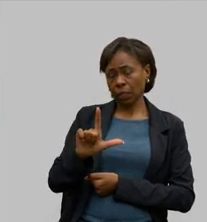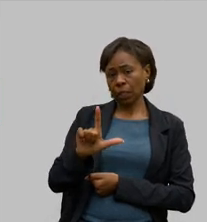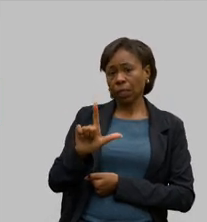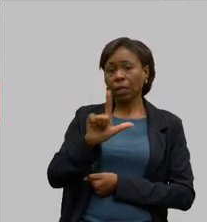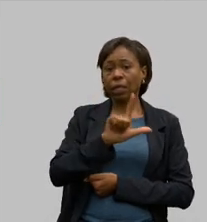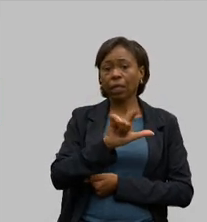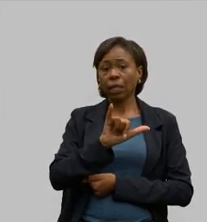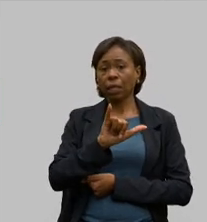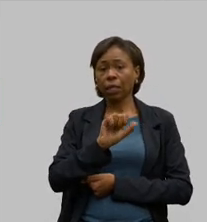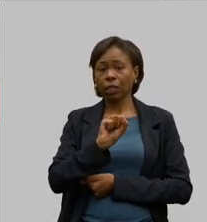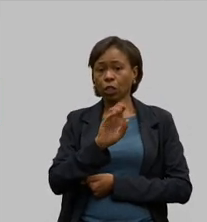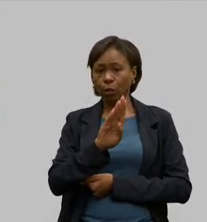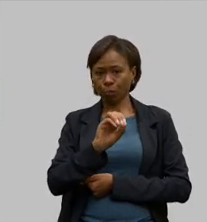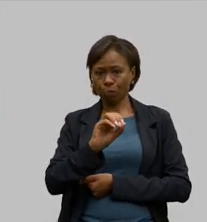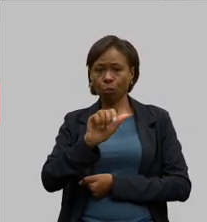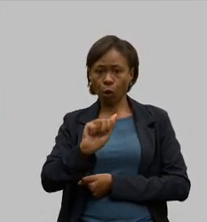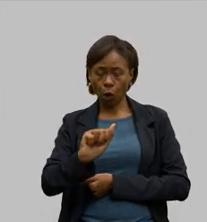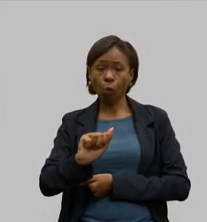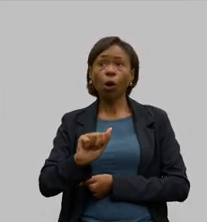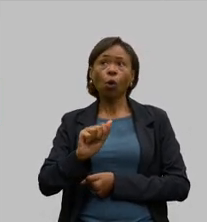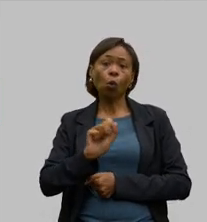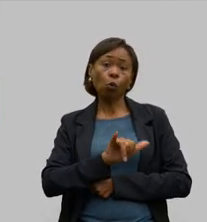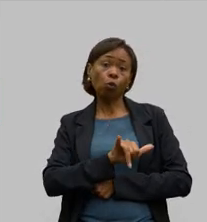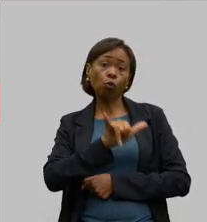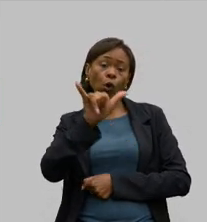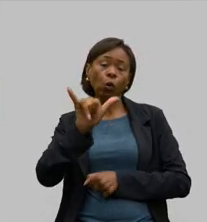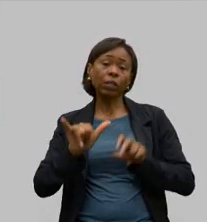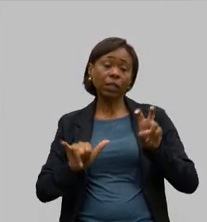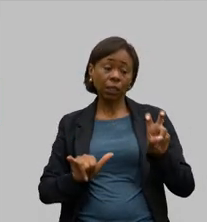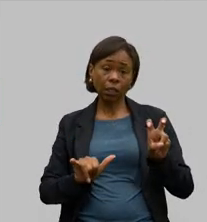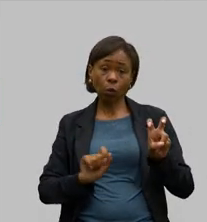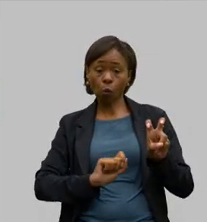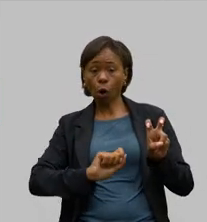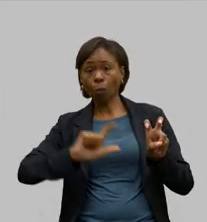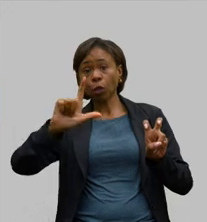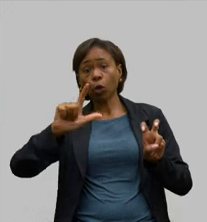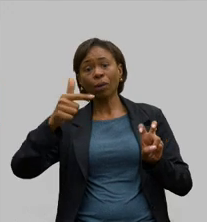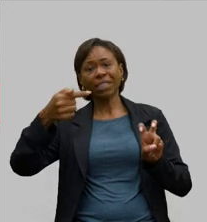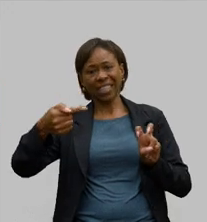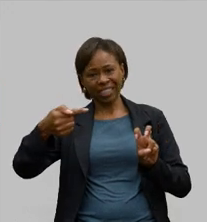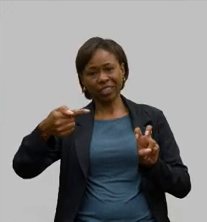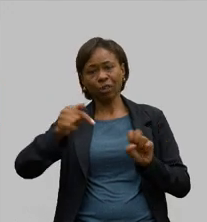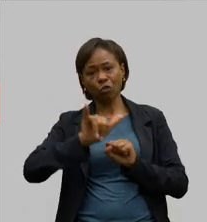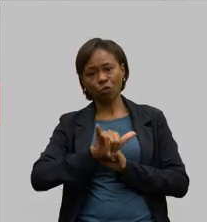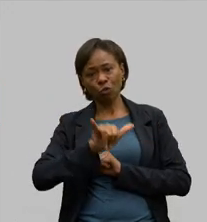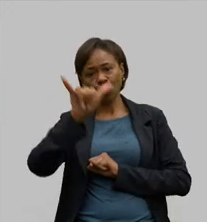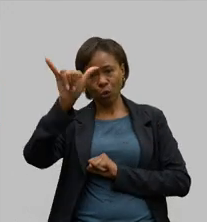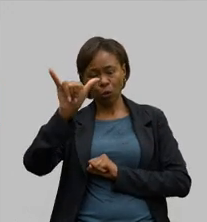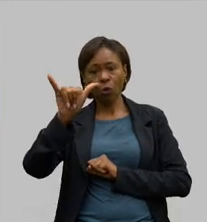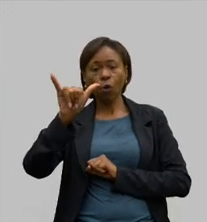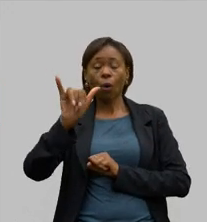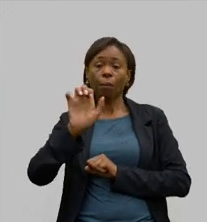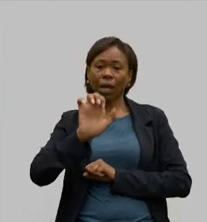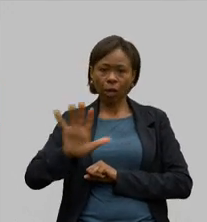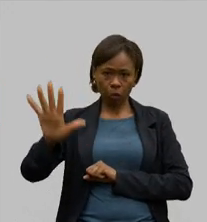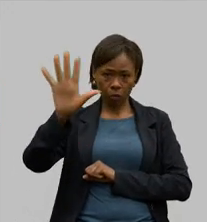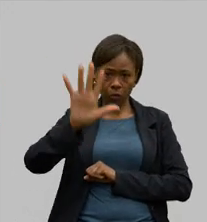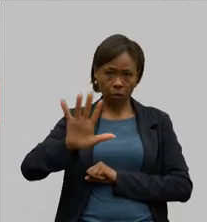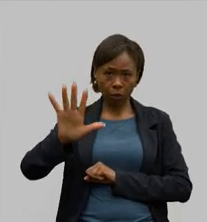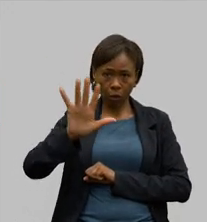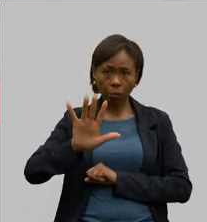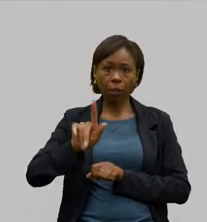eh de cinco passou para sete uma voos semanais para Europa eh e a emissão